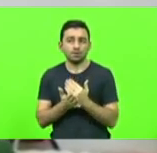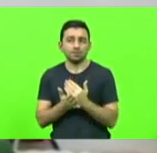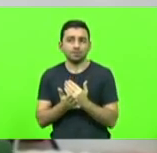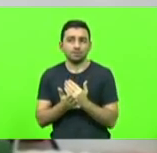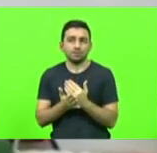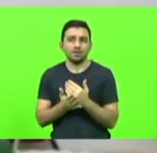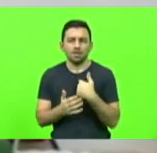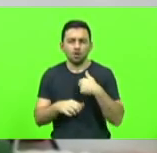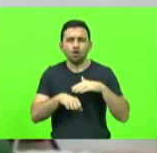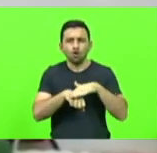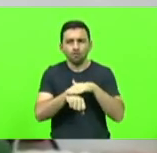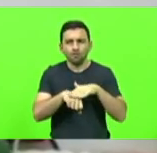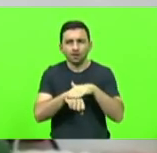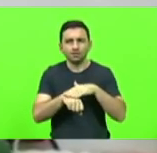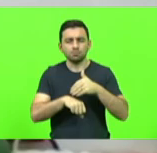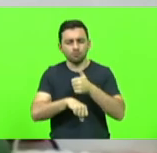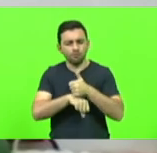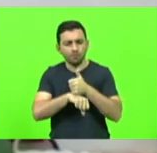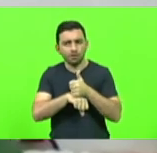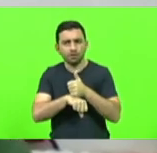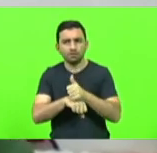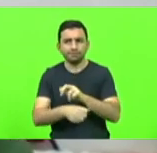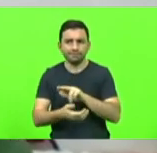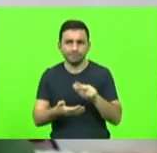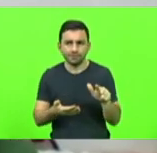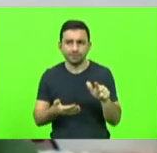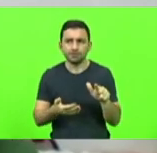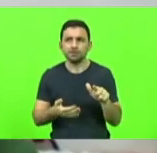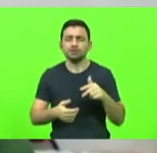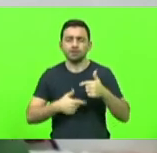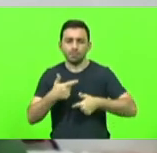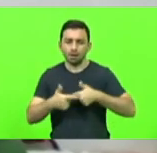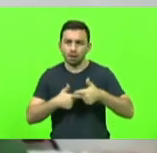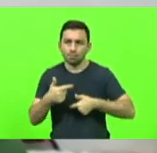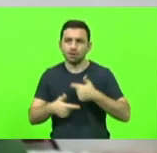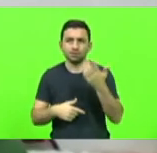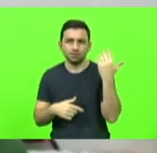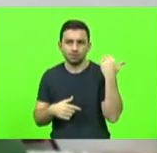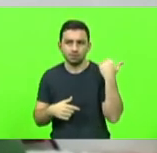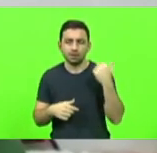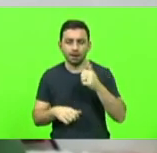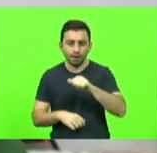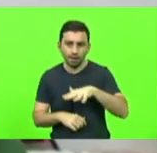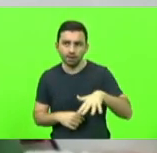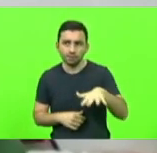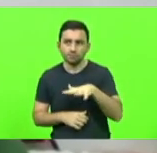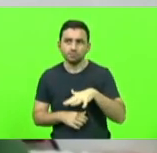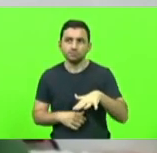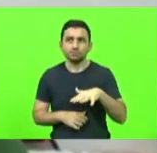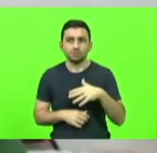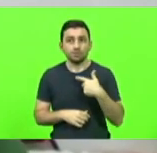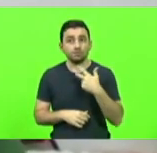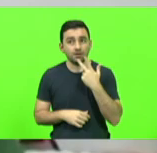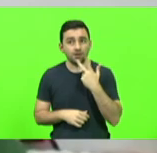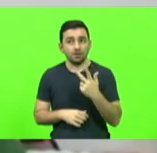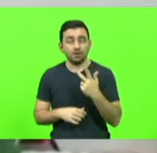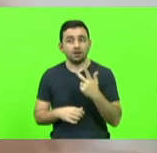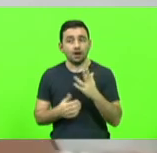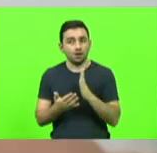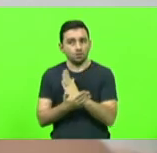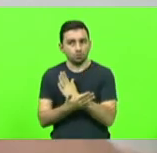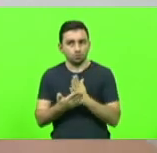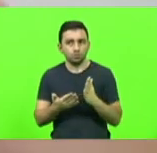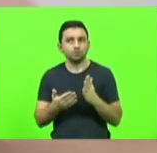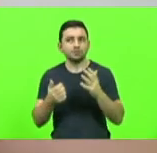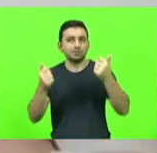Conversei com vários profissionais que trabalham ou trabalharam nessa área, e eu vou trazer aqui trechos das falas